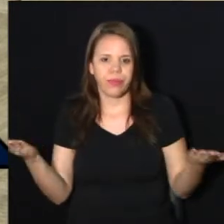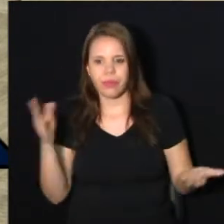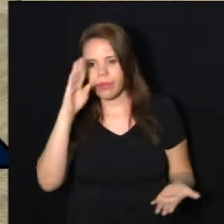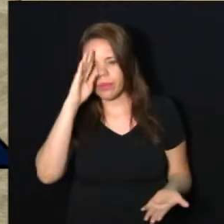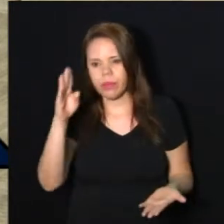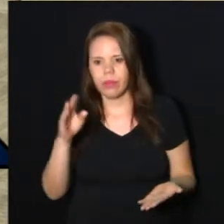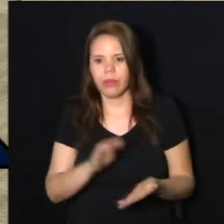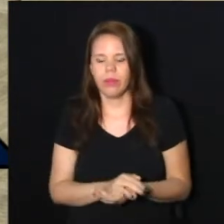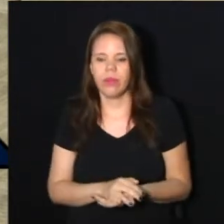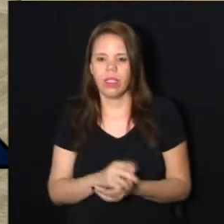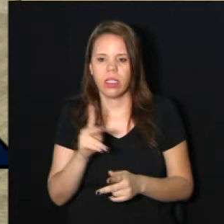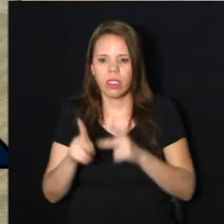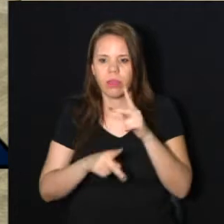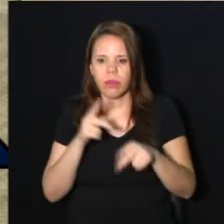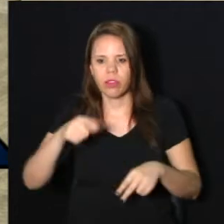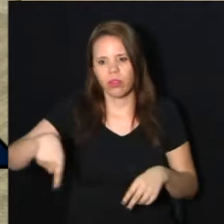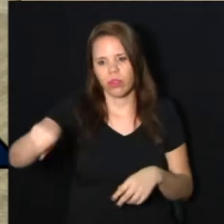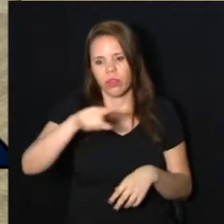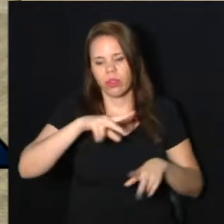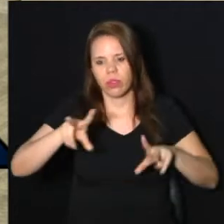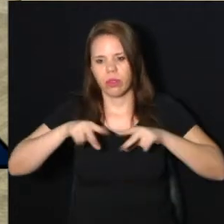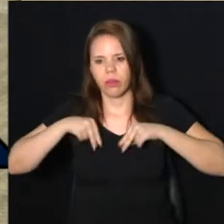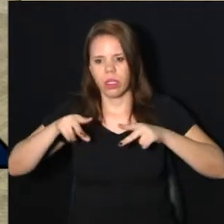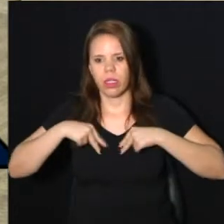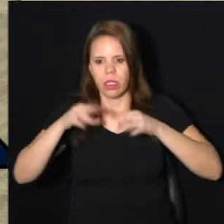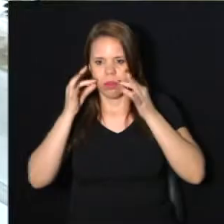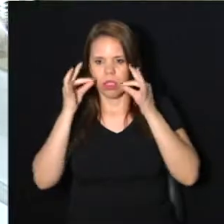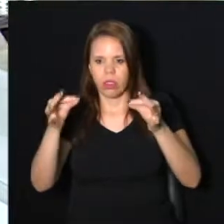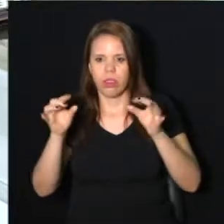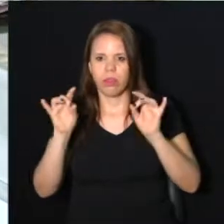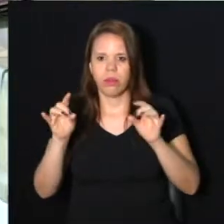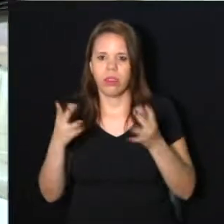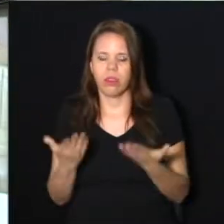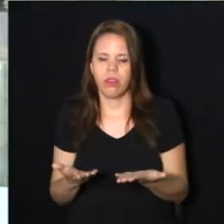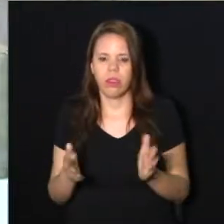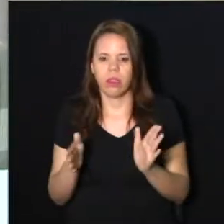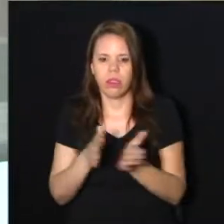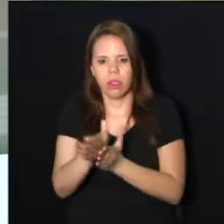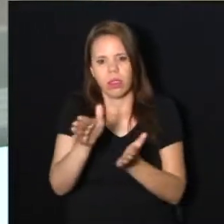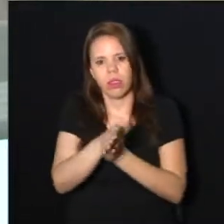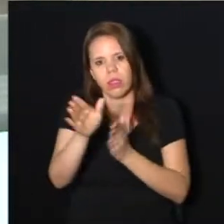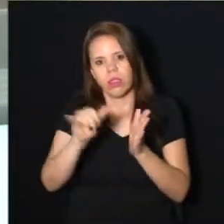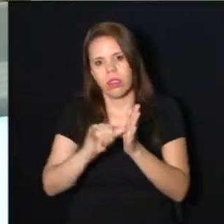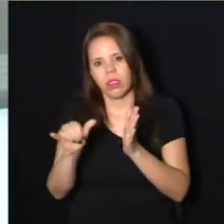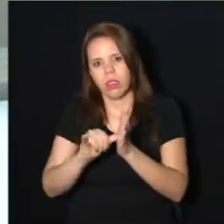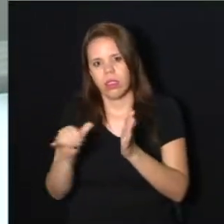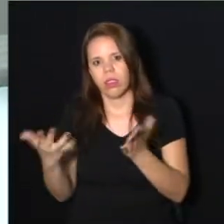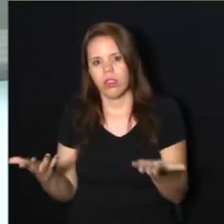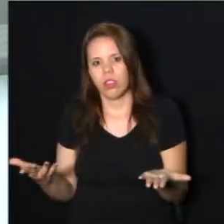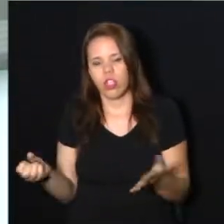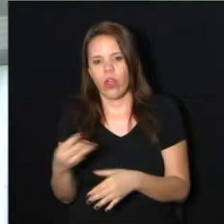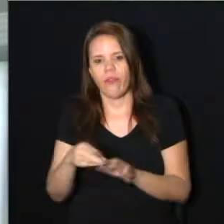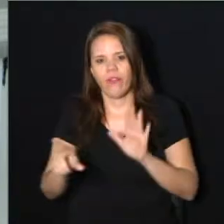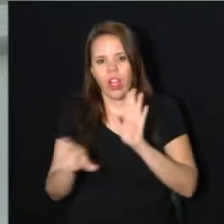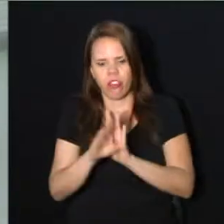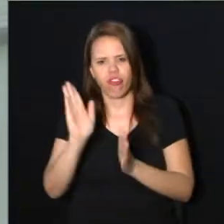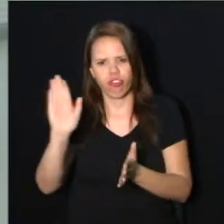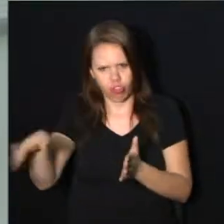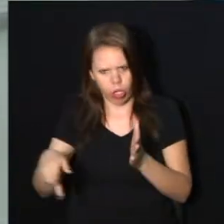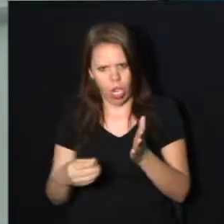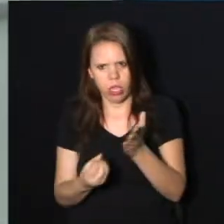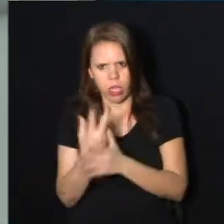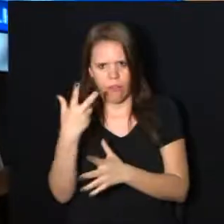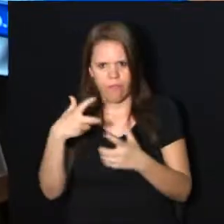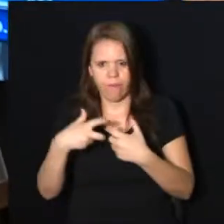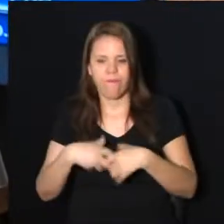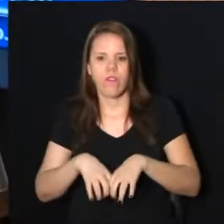principalmente dessas pessoas que merecem uma atenção especial. Com a publicação no Diário Oficial, a nova lei já está em vigor. Para